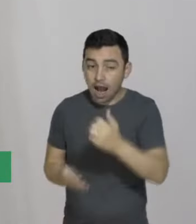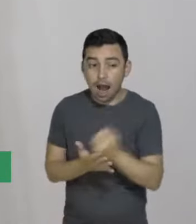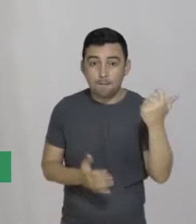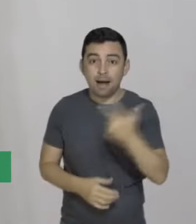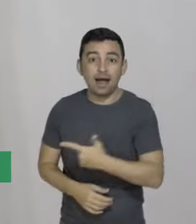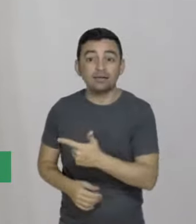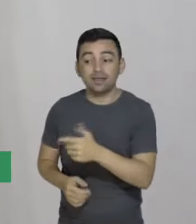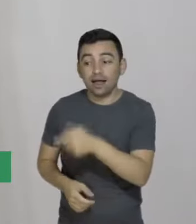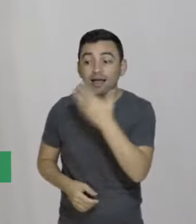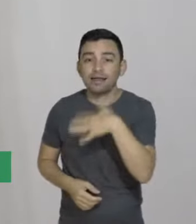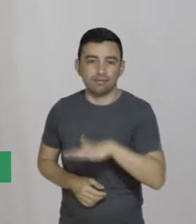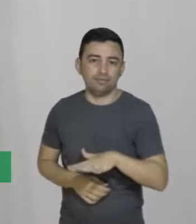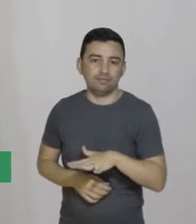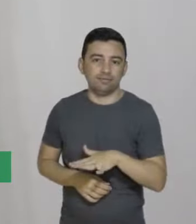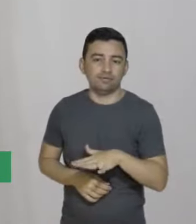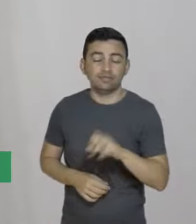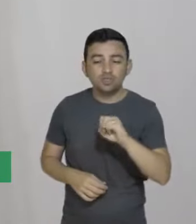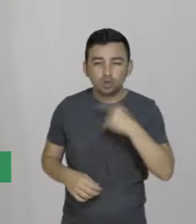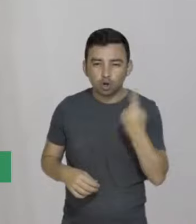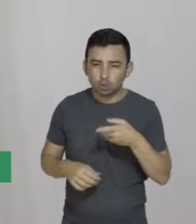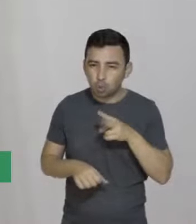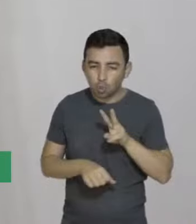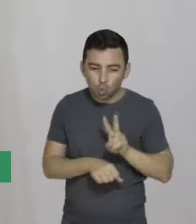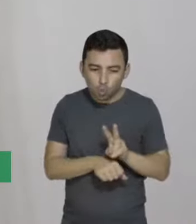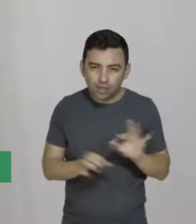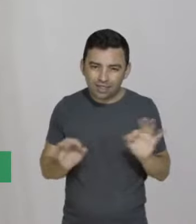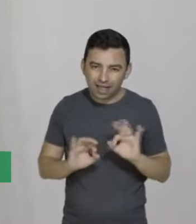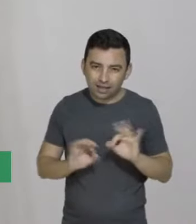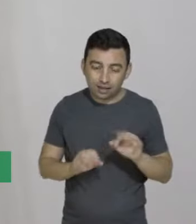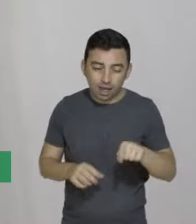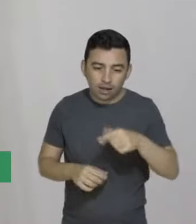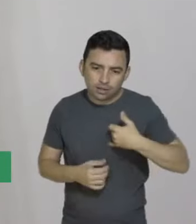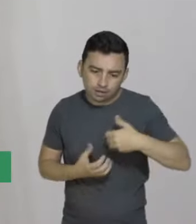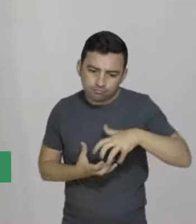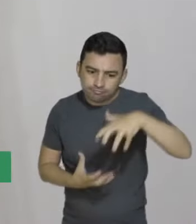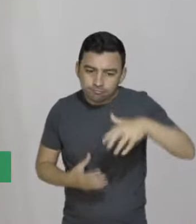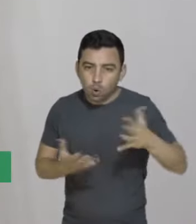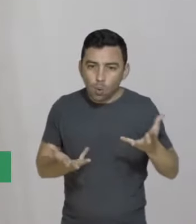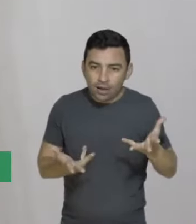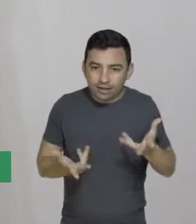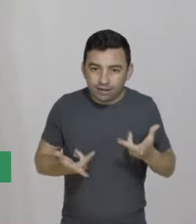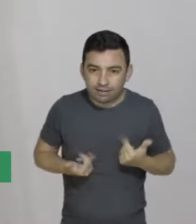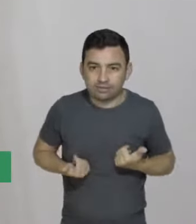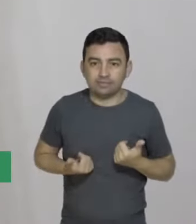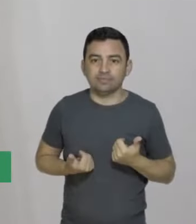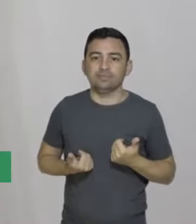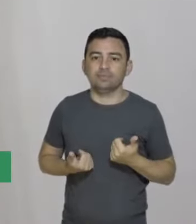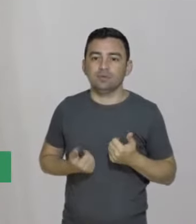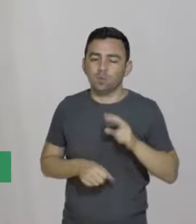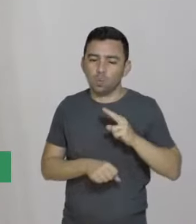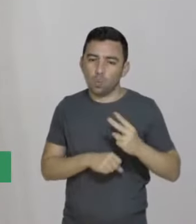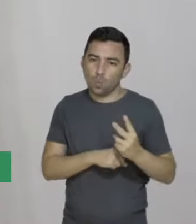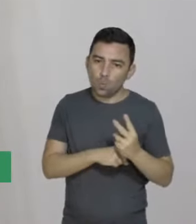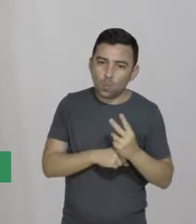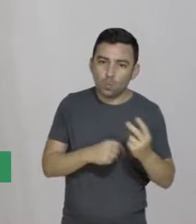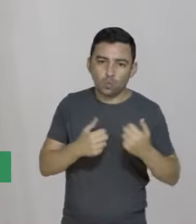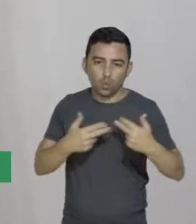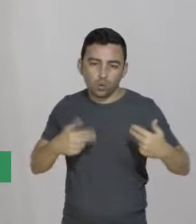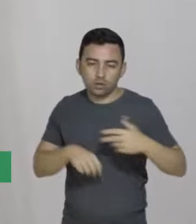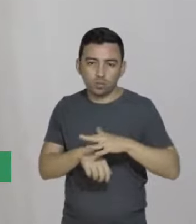o quê? Se nós não cuidarmos que essas pessoas tenham envelhecimento com qualidade, cuidando de doenças pré-existentes,